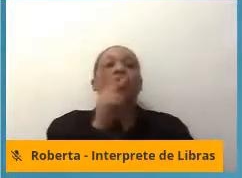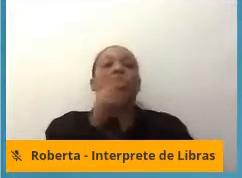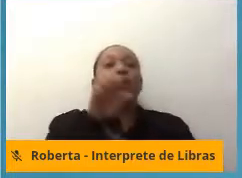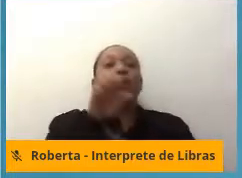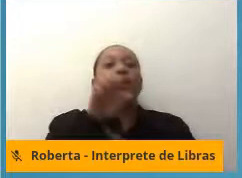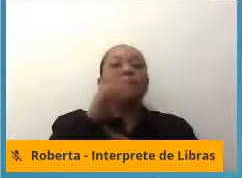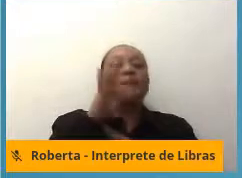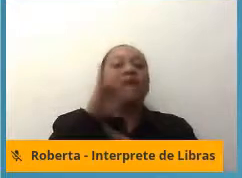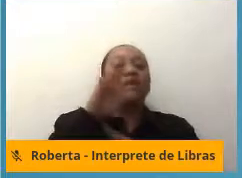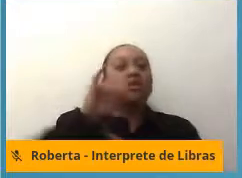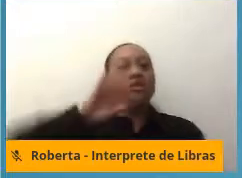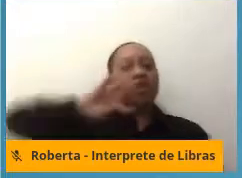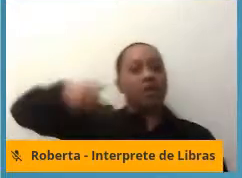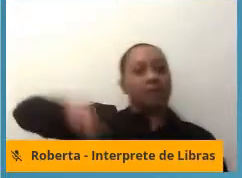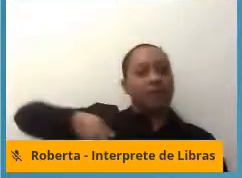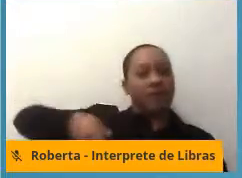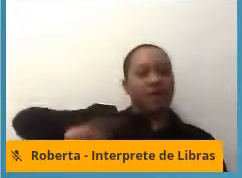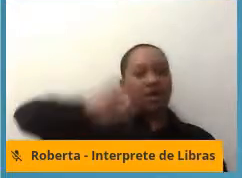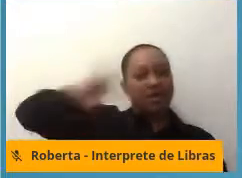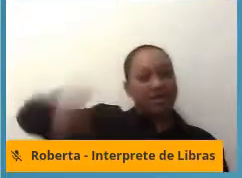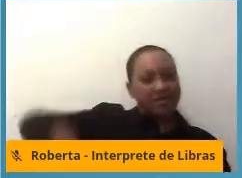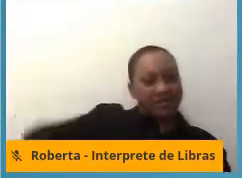mostra uma degeneração